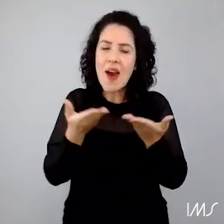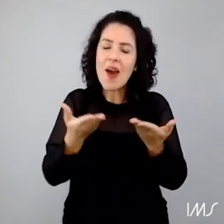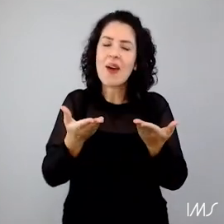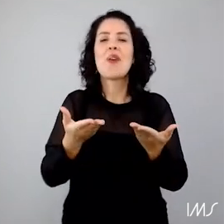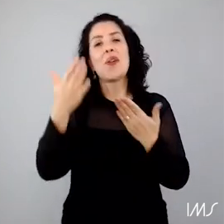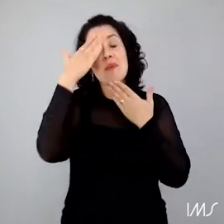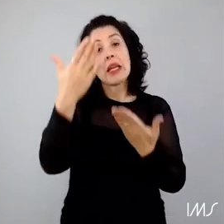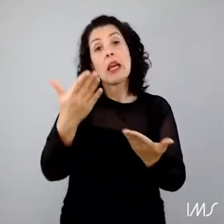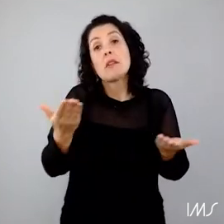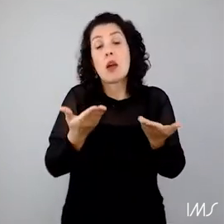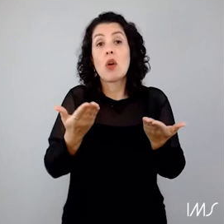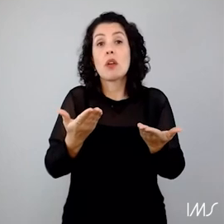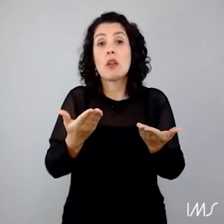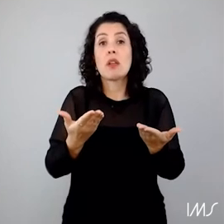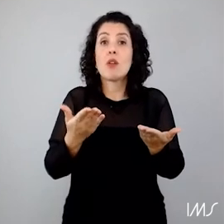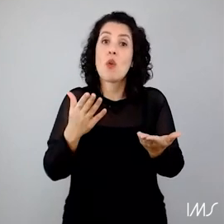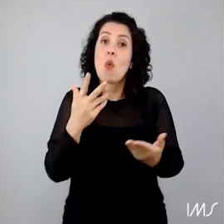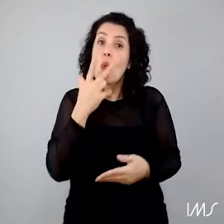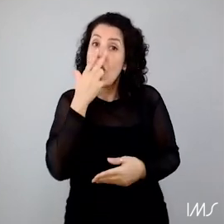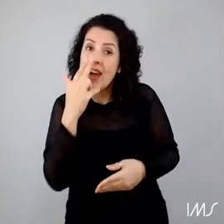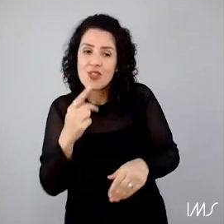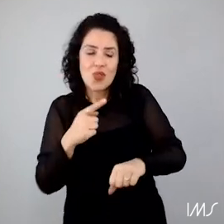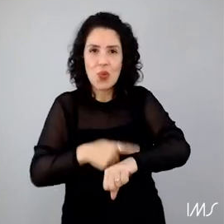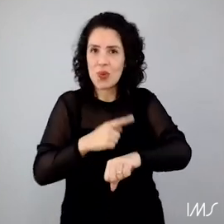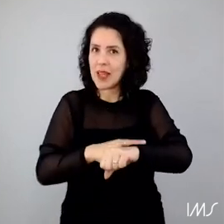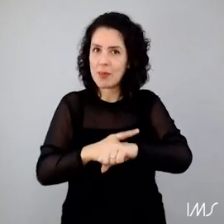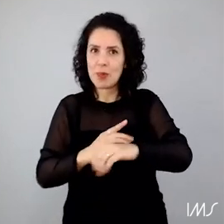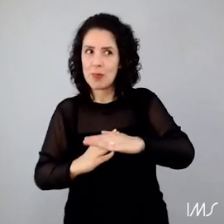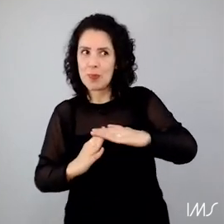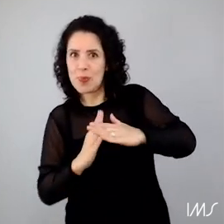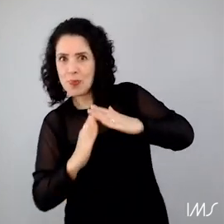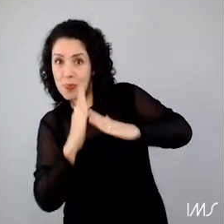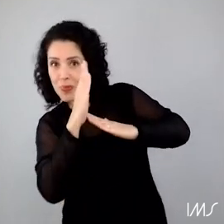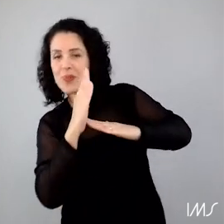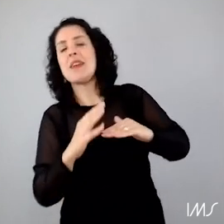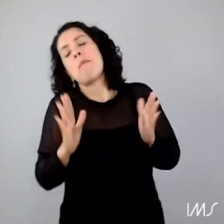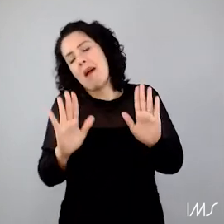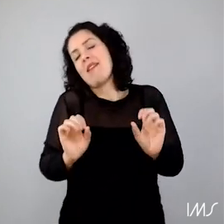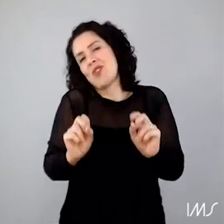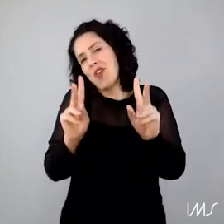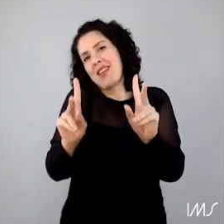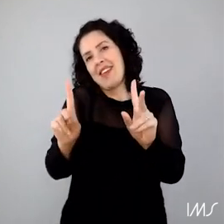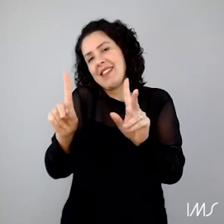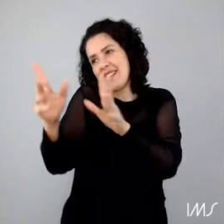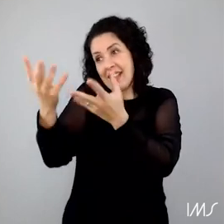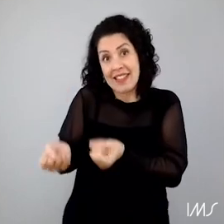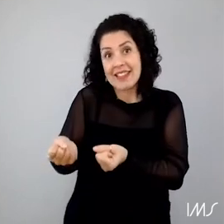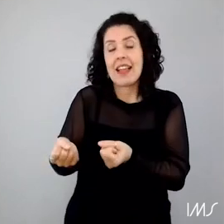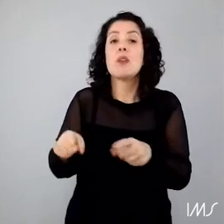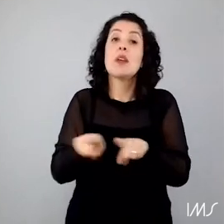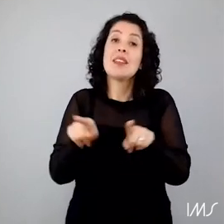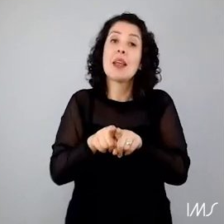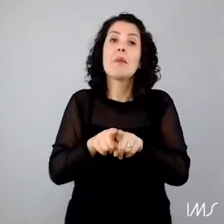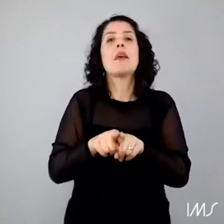foi tanto assim, foi permitido, e eu passo novamente, devolvo a palavra para a Ileana, que assim como abriu esse evento, também